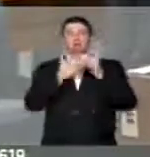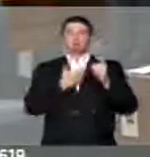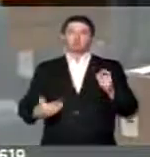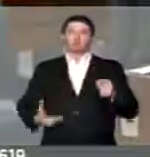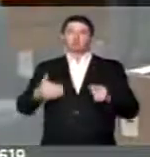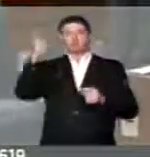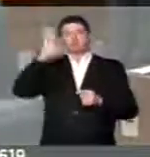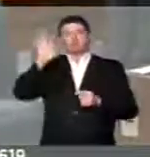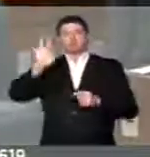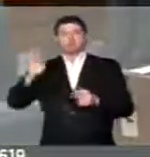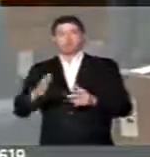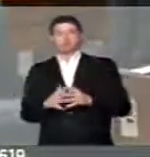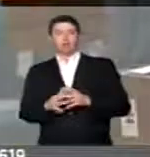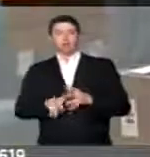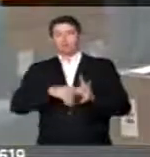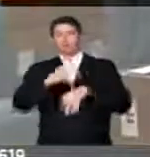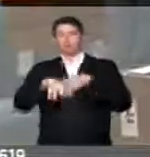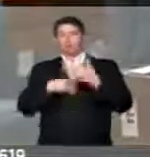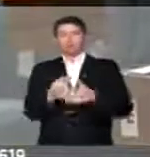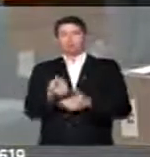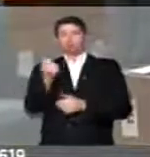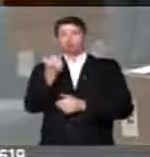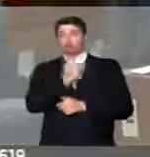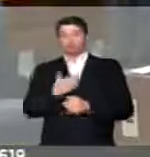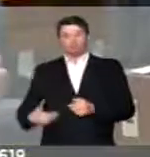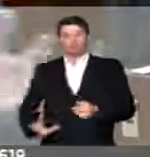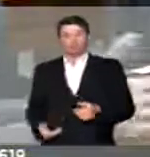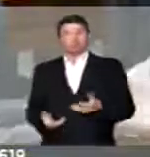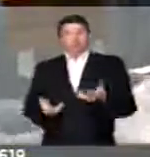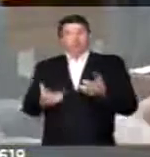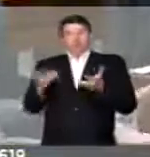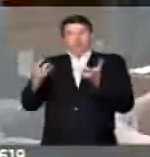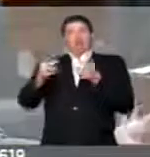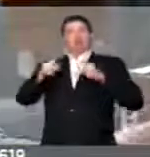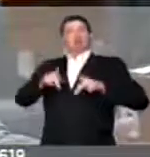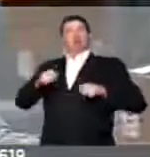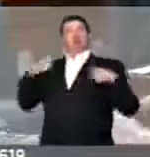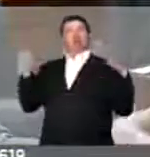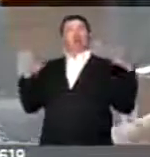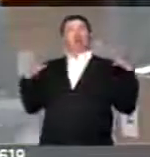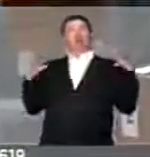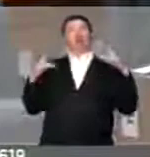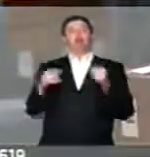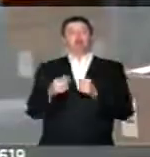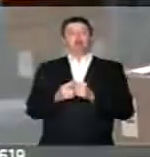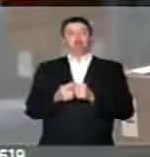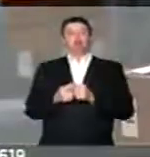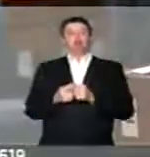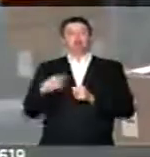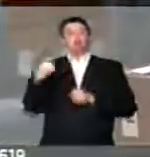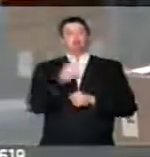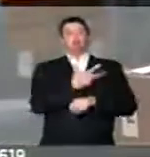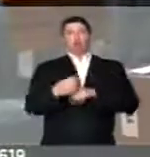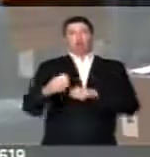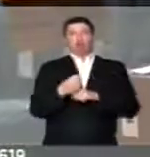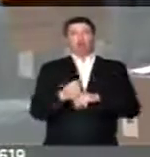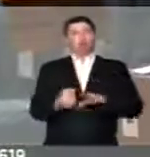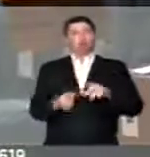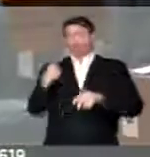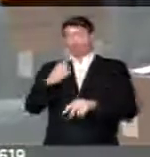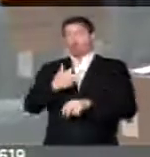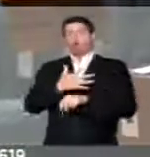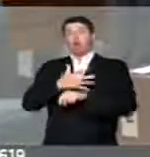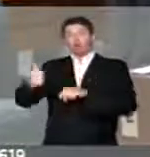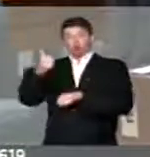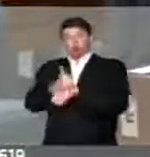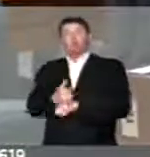administração pública federal, bagunçaram com os cofres públicos e ainda quer posar de anjinho dizendo que estamos dando golpe. Nós vamos dar um golpe sim,